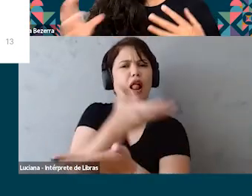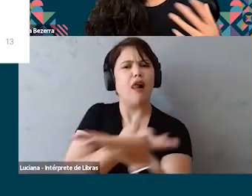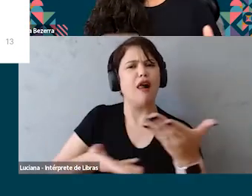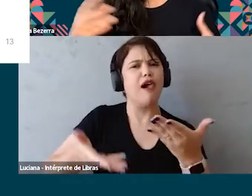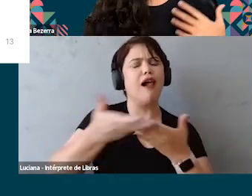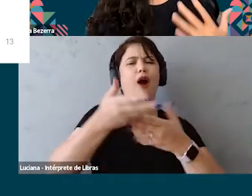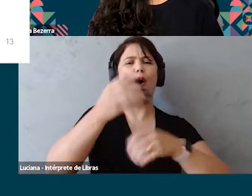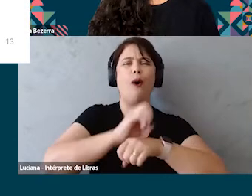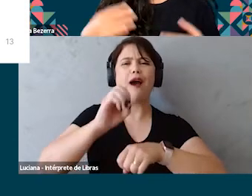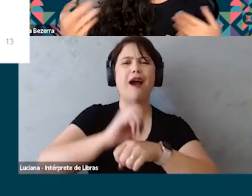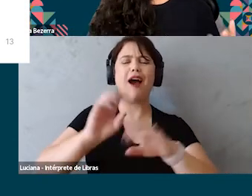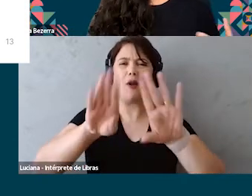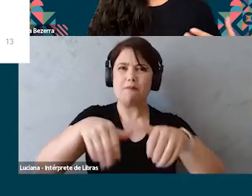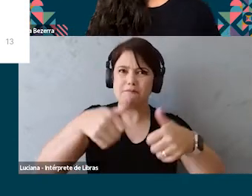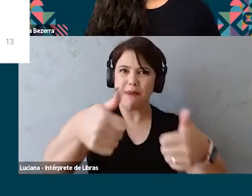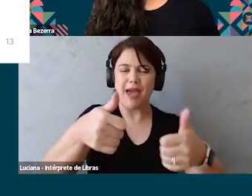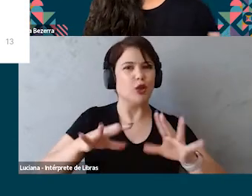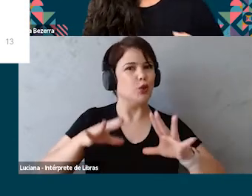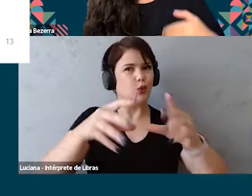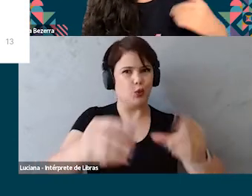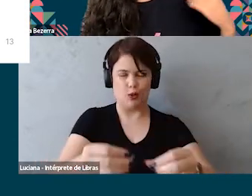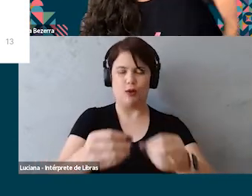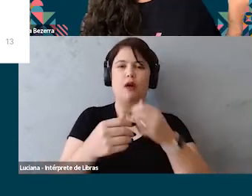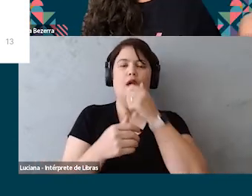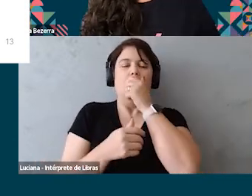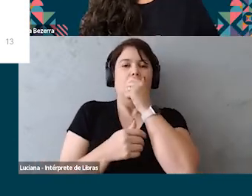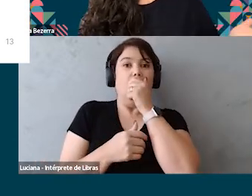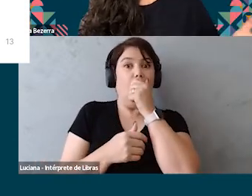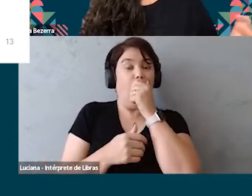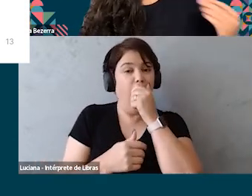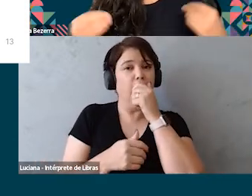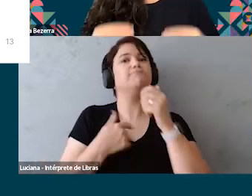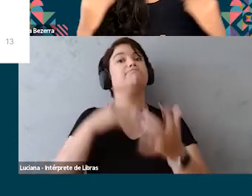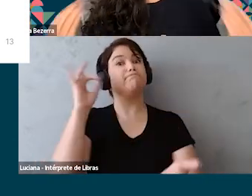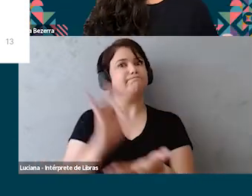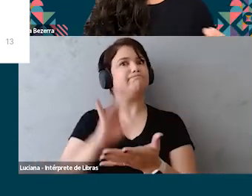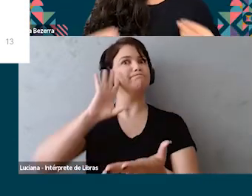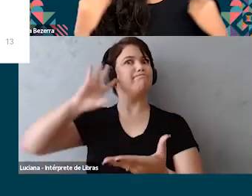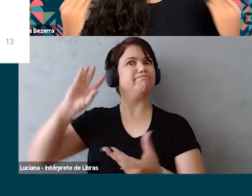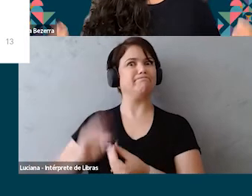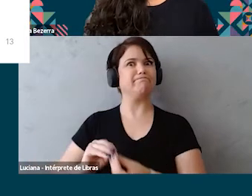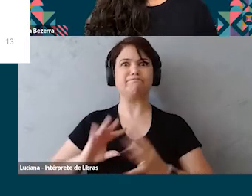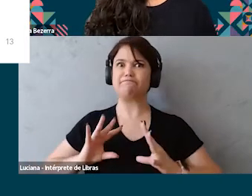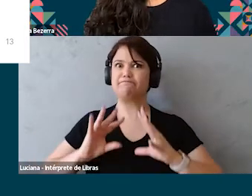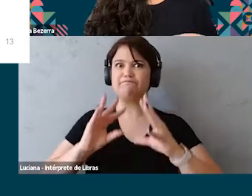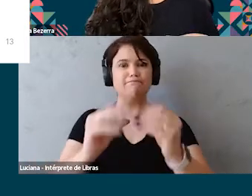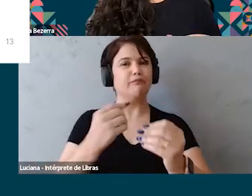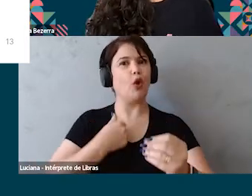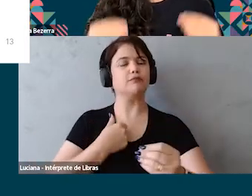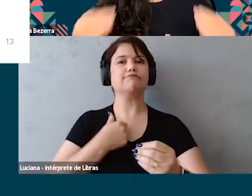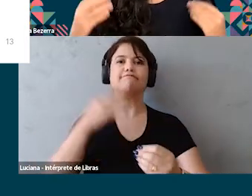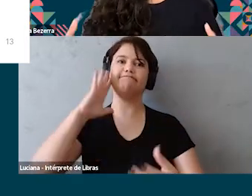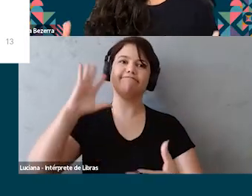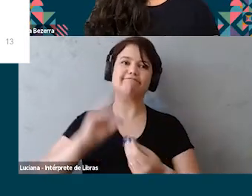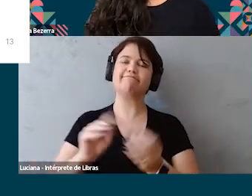marketing orgânico nas redes sociais, o pessoal falando muito bem. Foi aí que eu realmente entendi o encantamento da